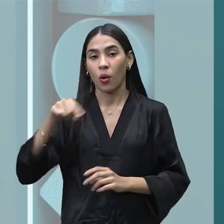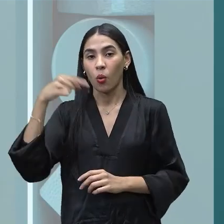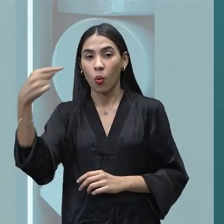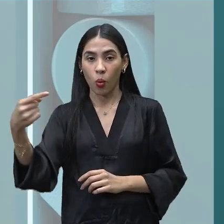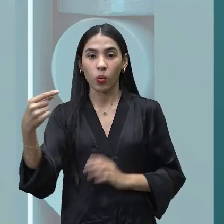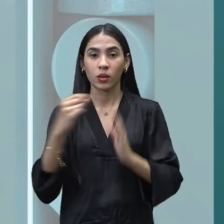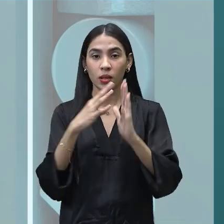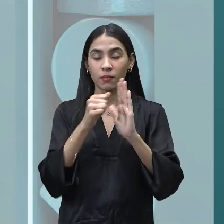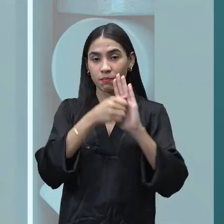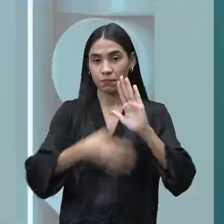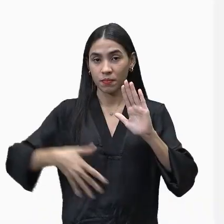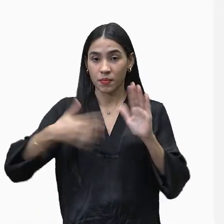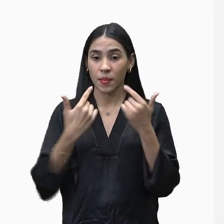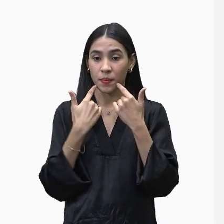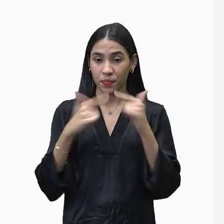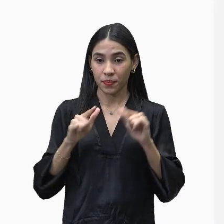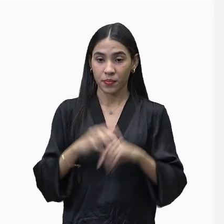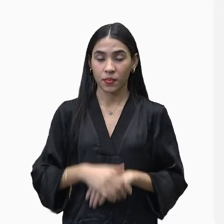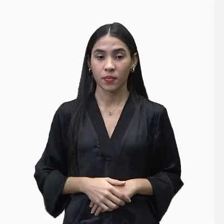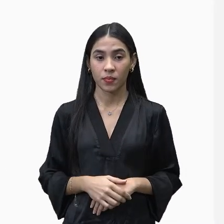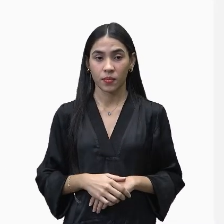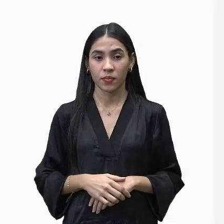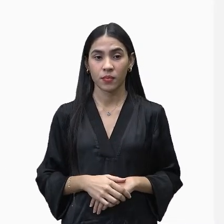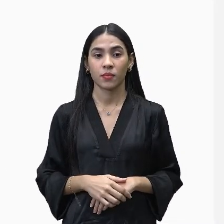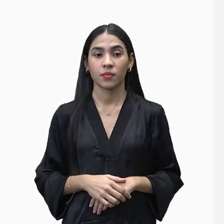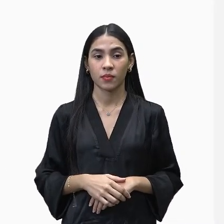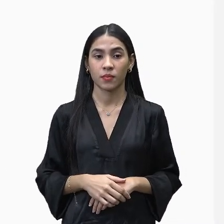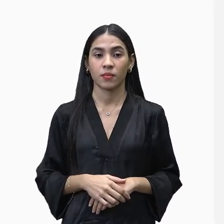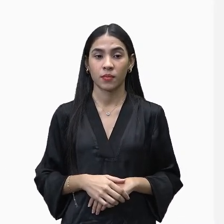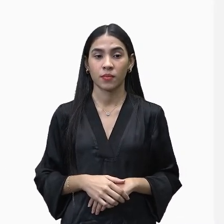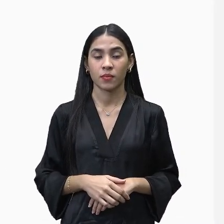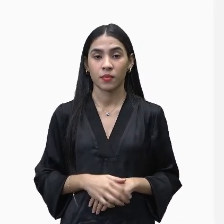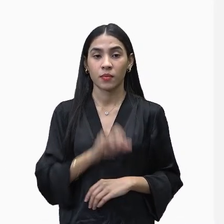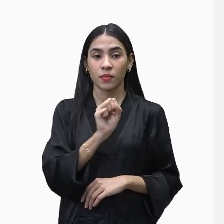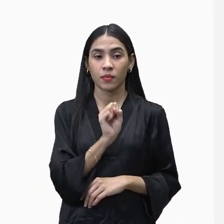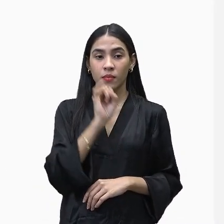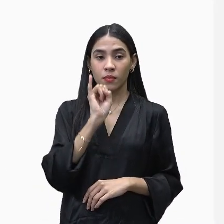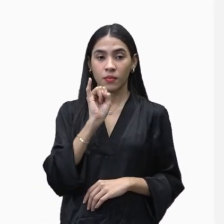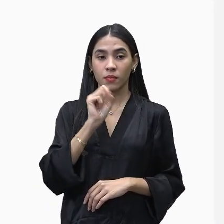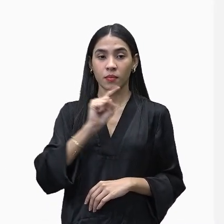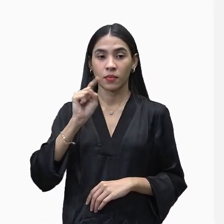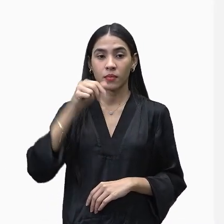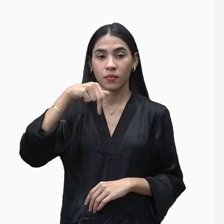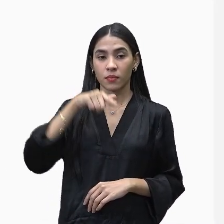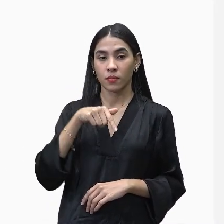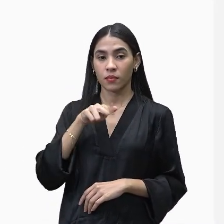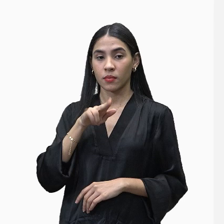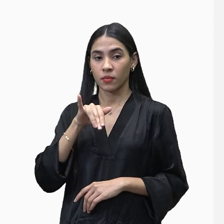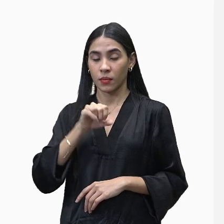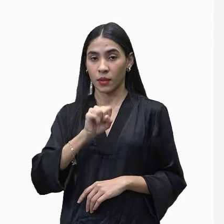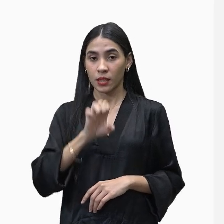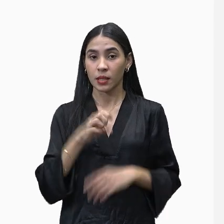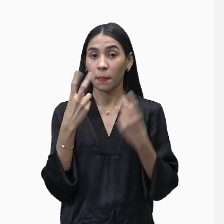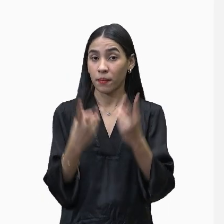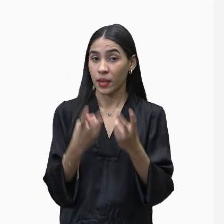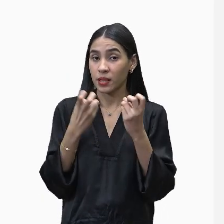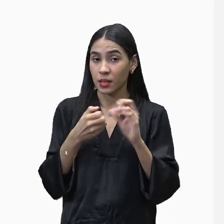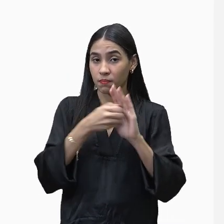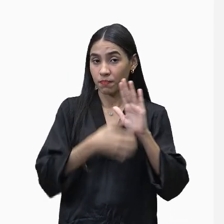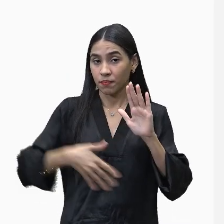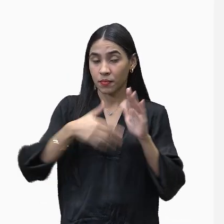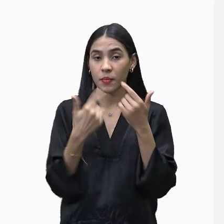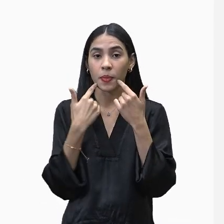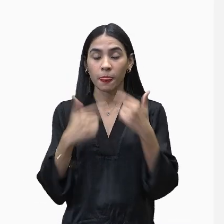de linguagem. Então, a próxima figura de linguagem, a síntese. Observem que essa figura de linguagem, ela também